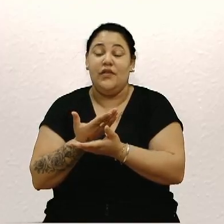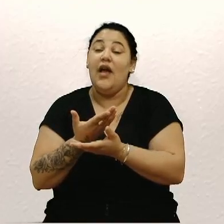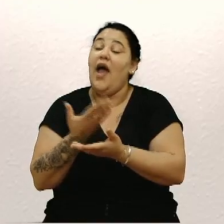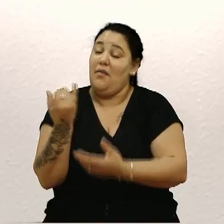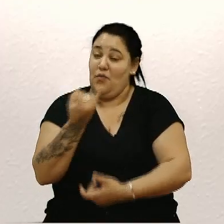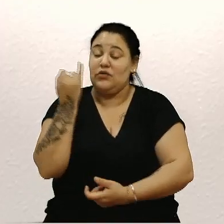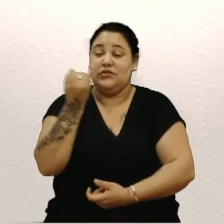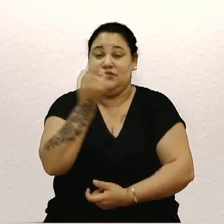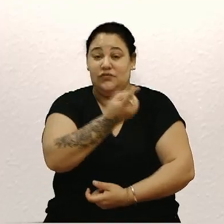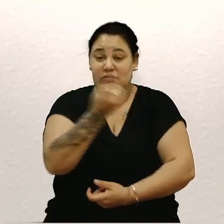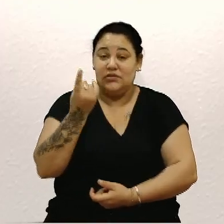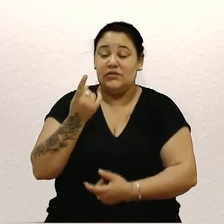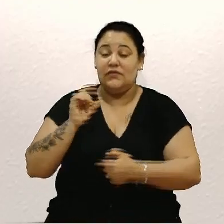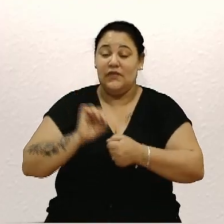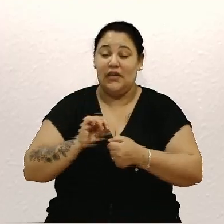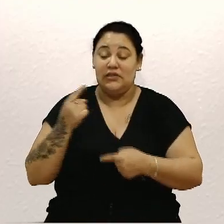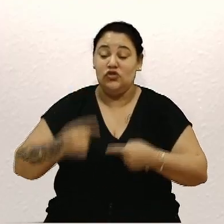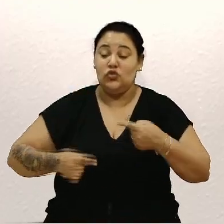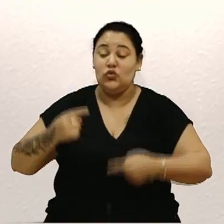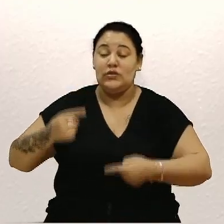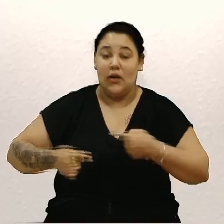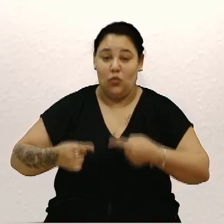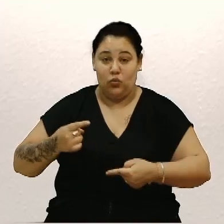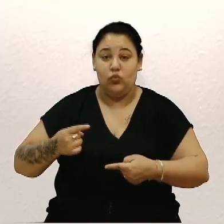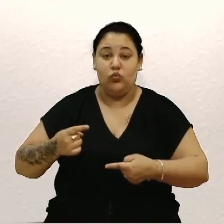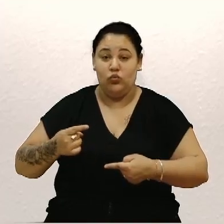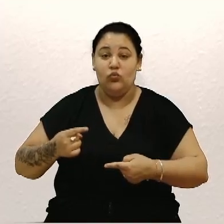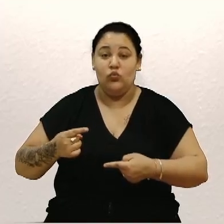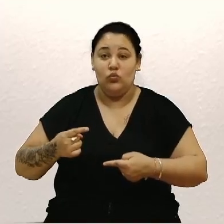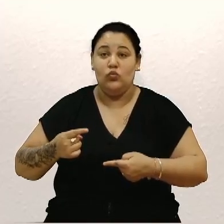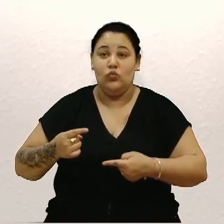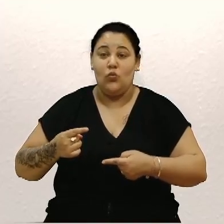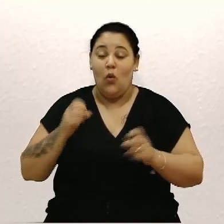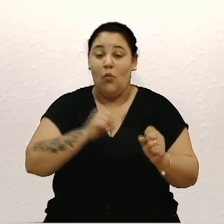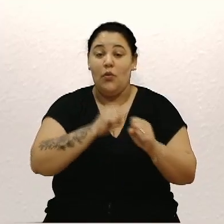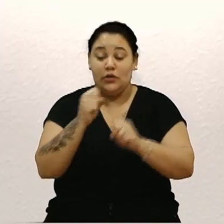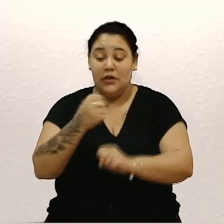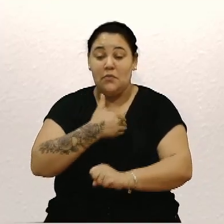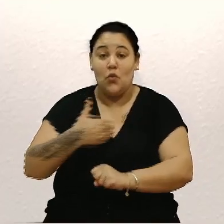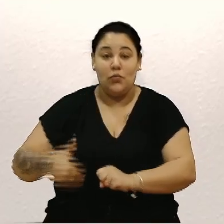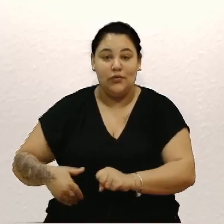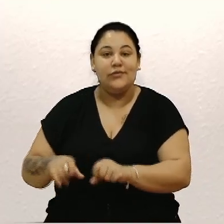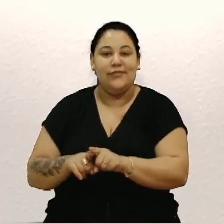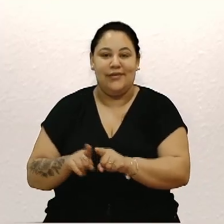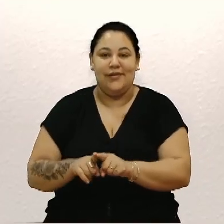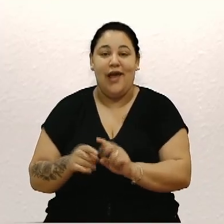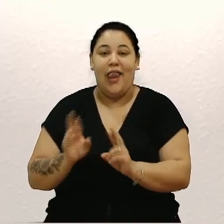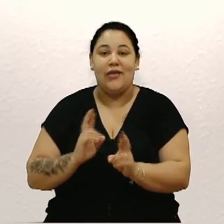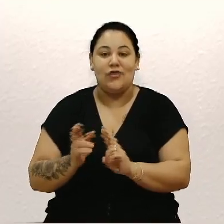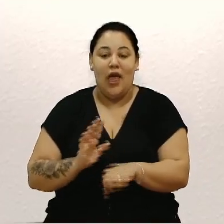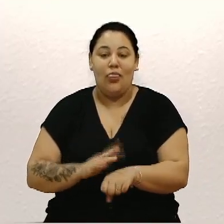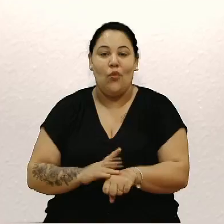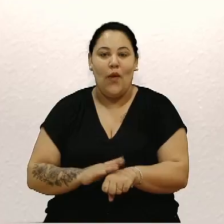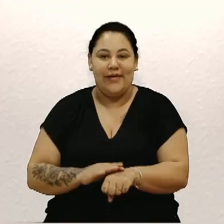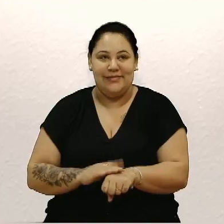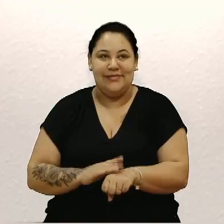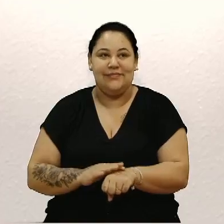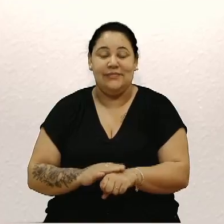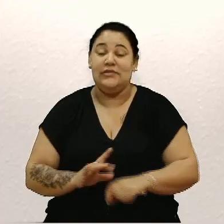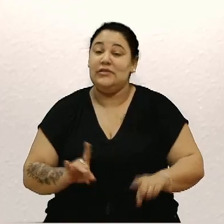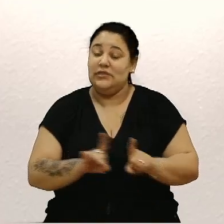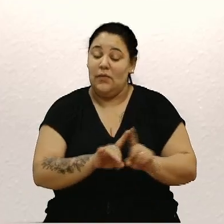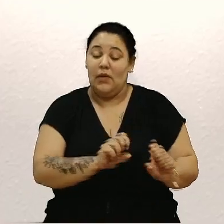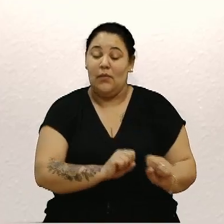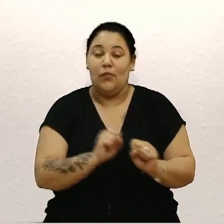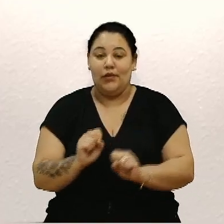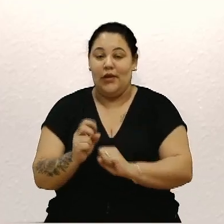a gente venha fazer discussões ao poder público a respeito dessas doenças e poder também